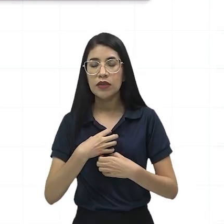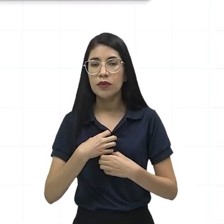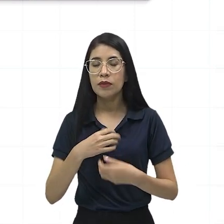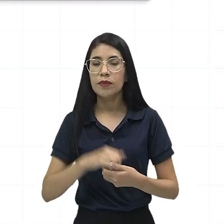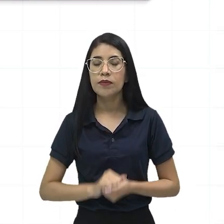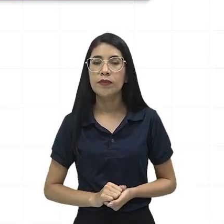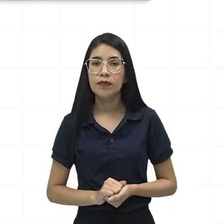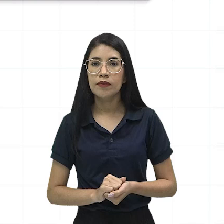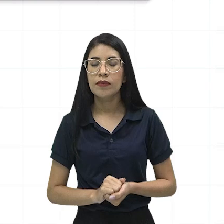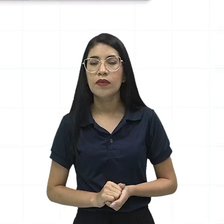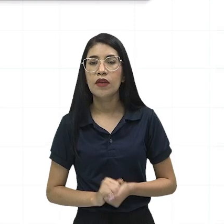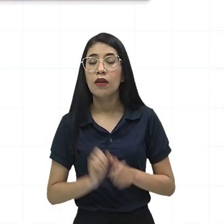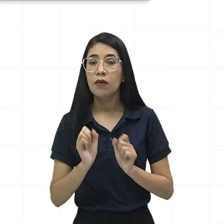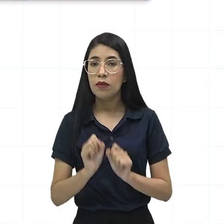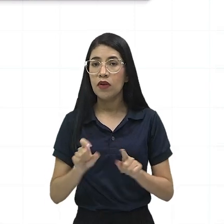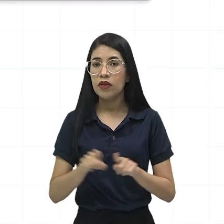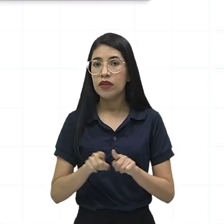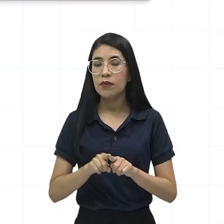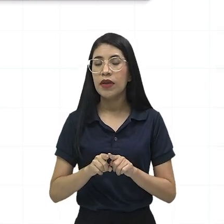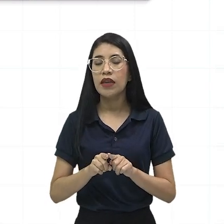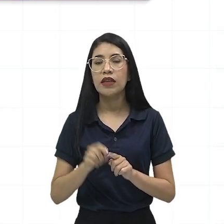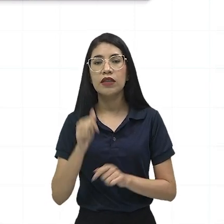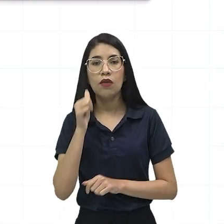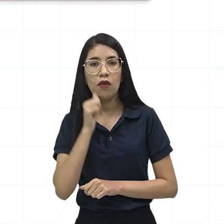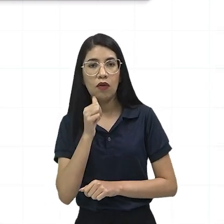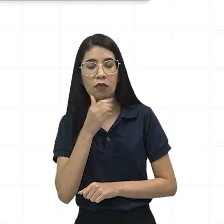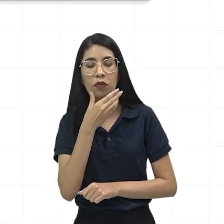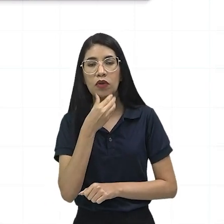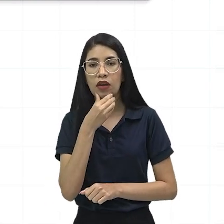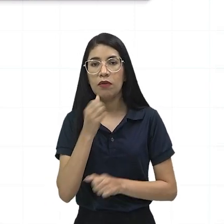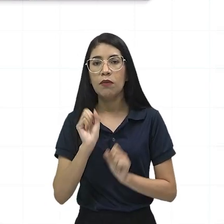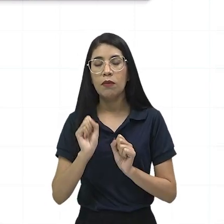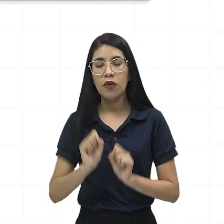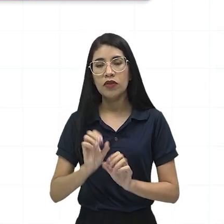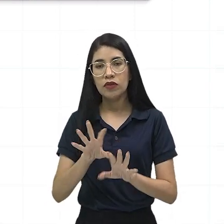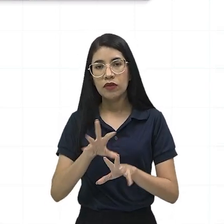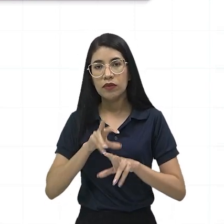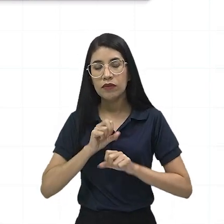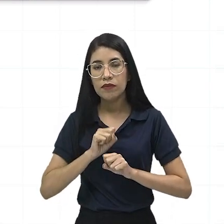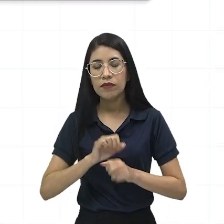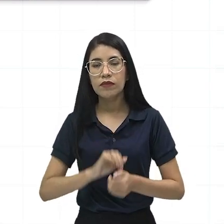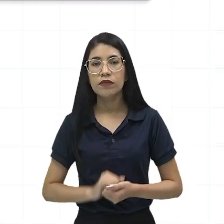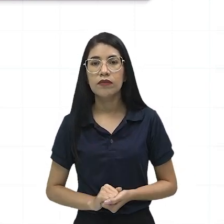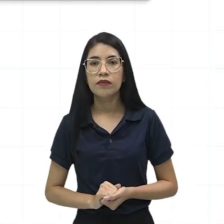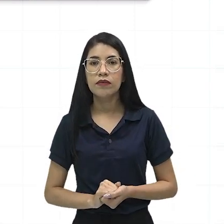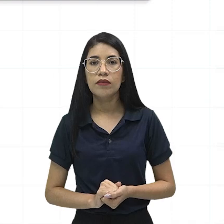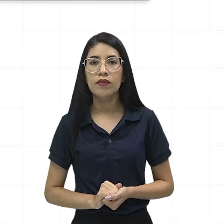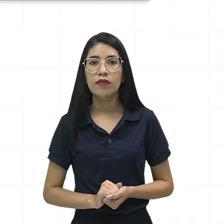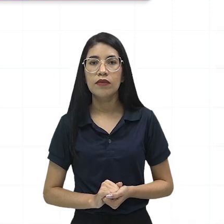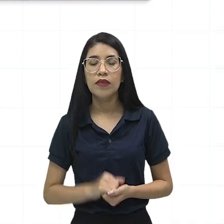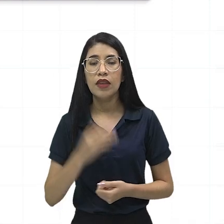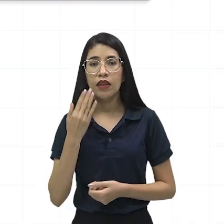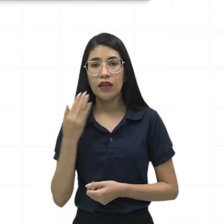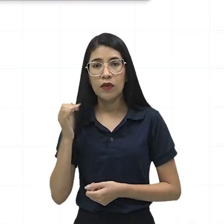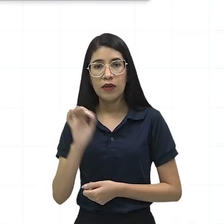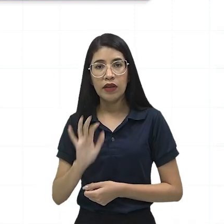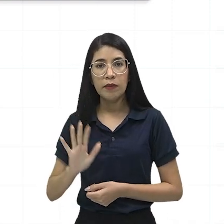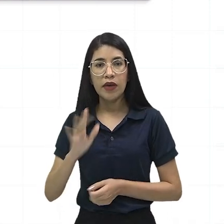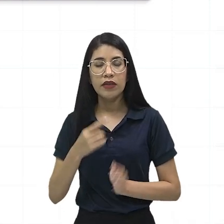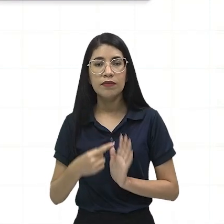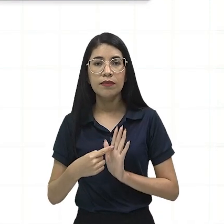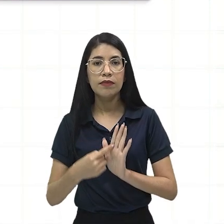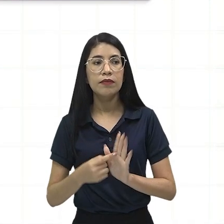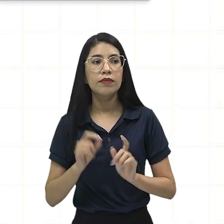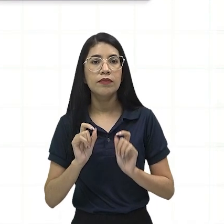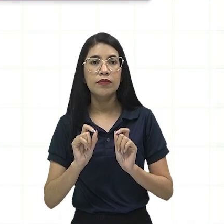sintomas e pode afetar tanto homens quanto mulheres. Para você ver aí na nossa cartela,